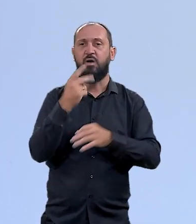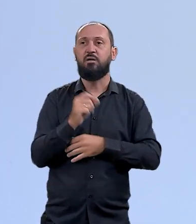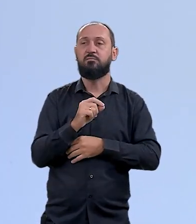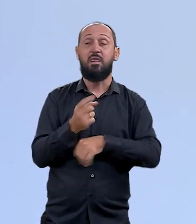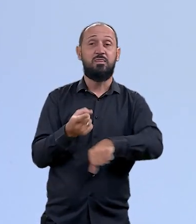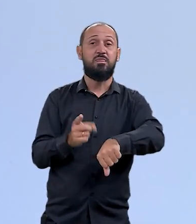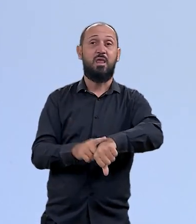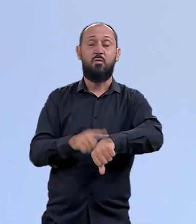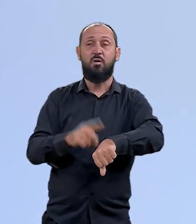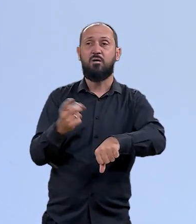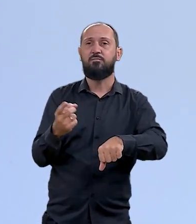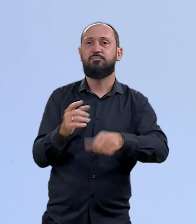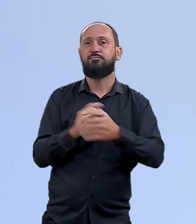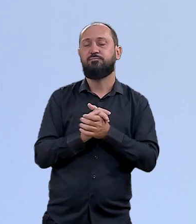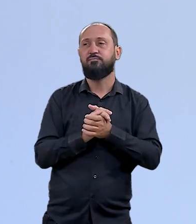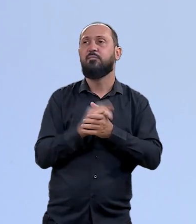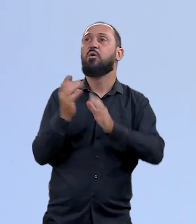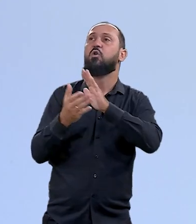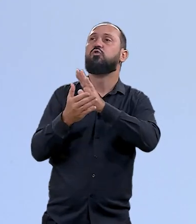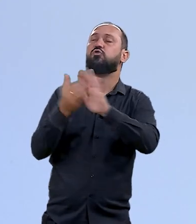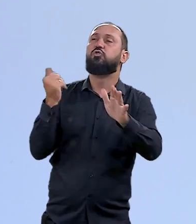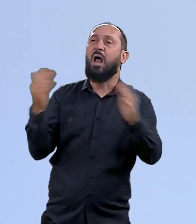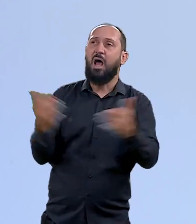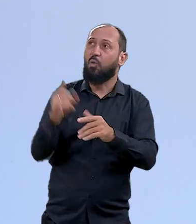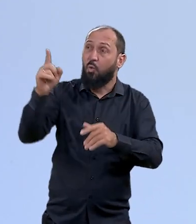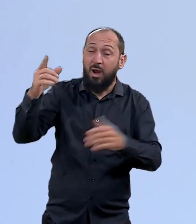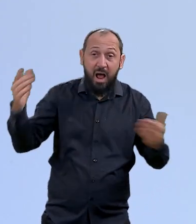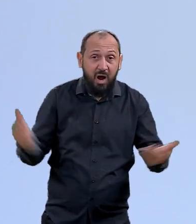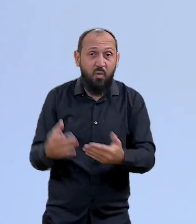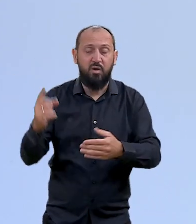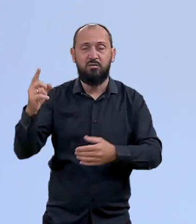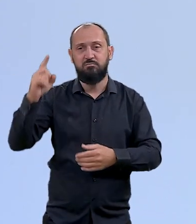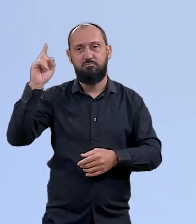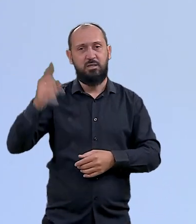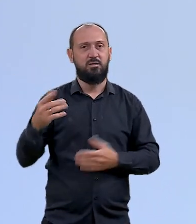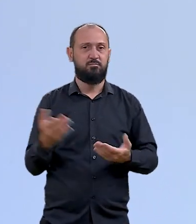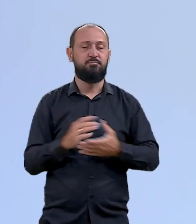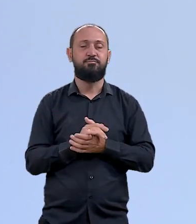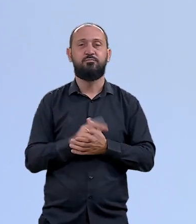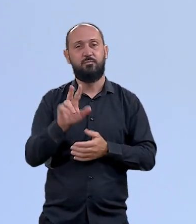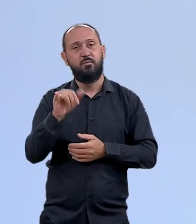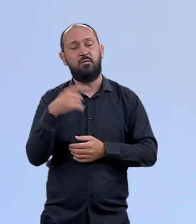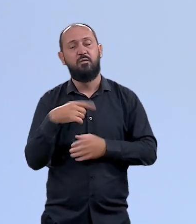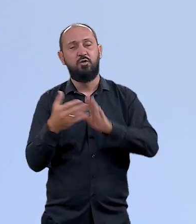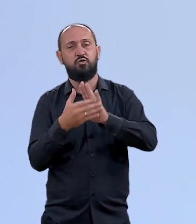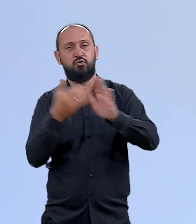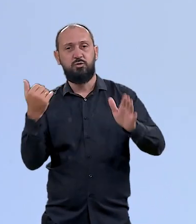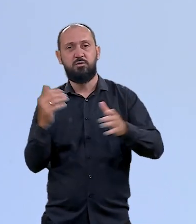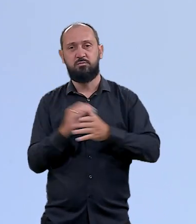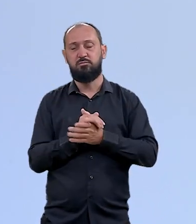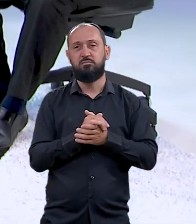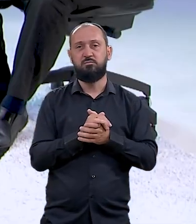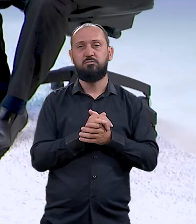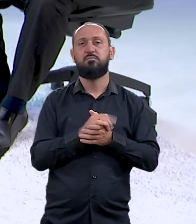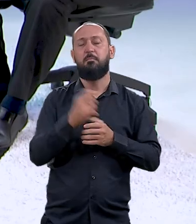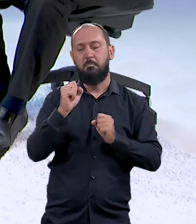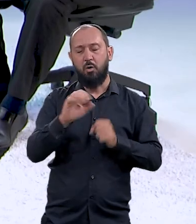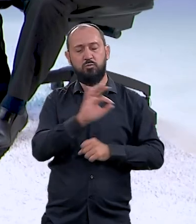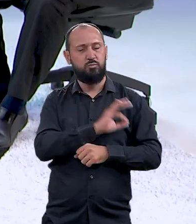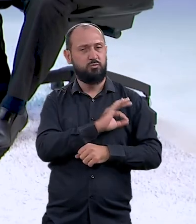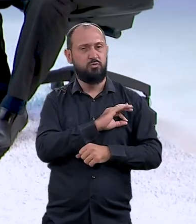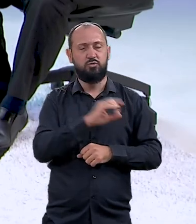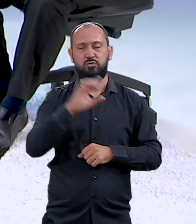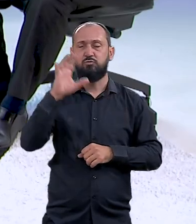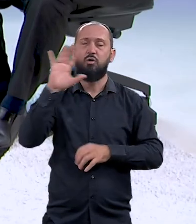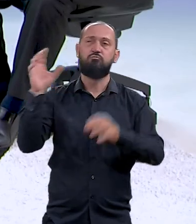com a representação e aí nessa representação haja determinação judicial para que depois retire aquilo lá. Nesse